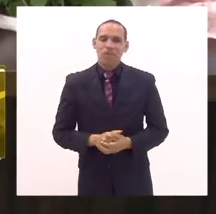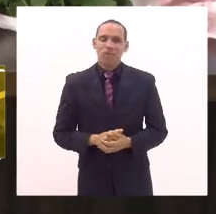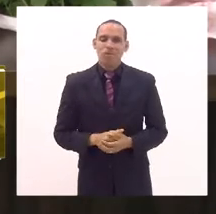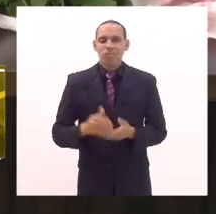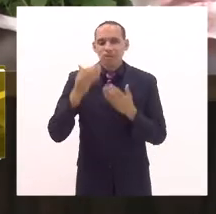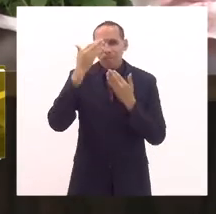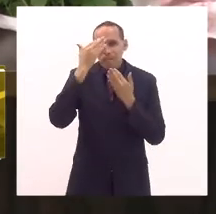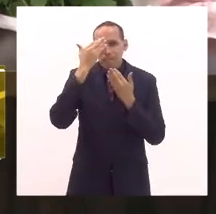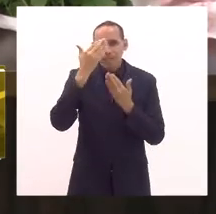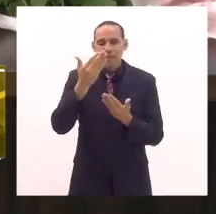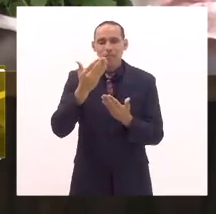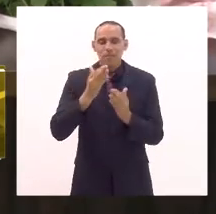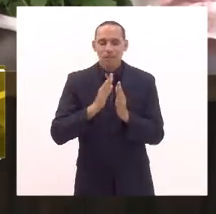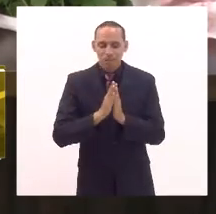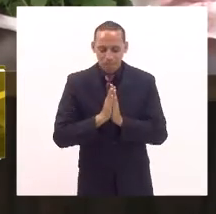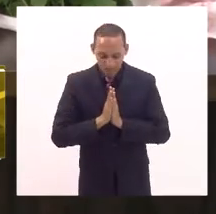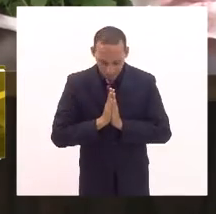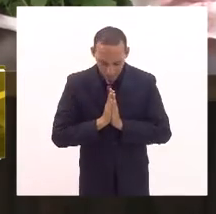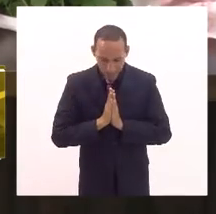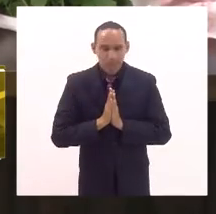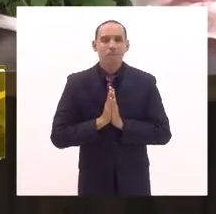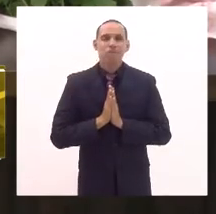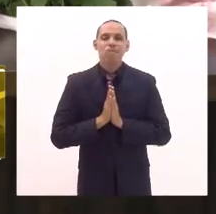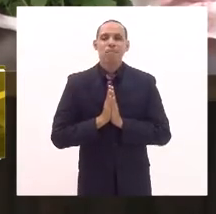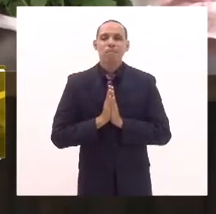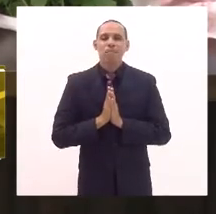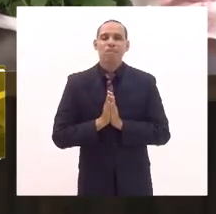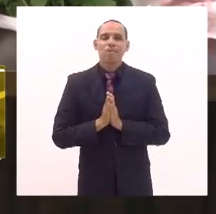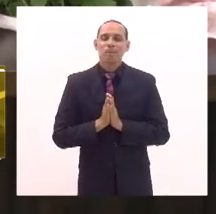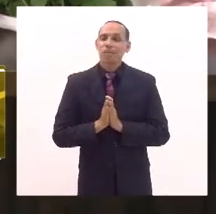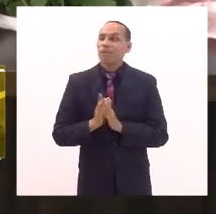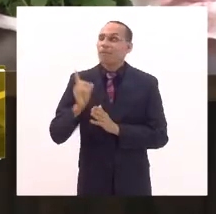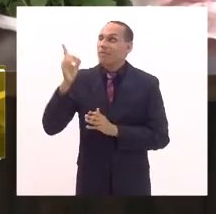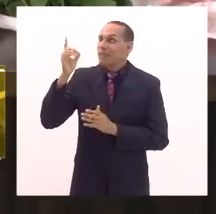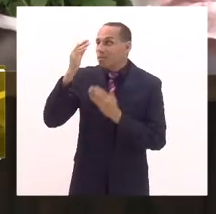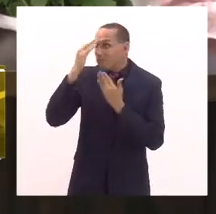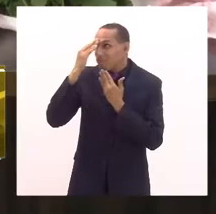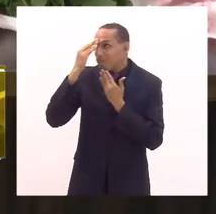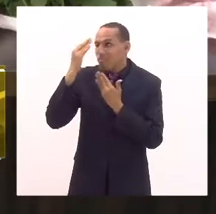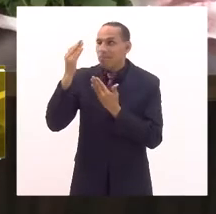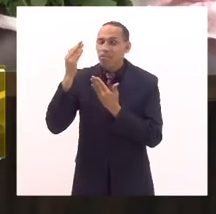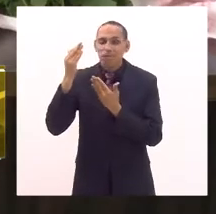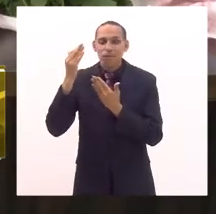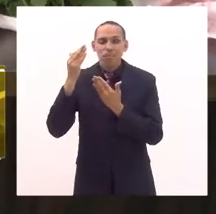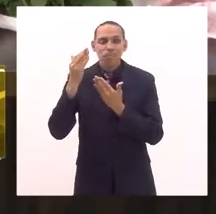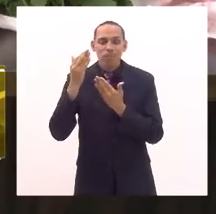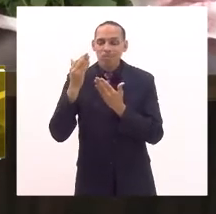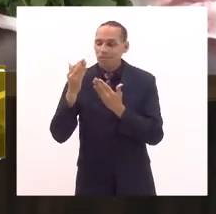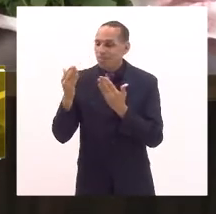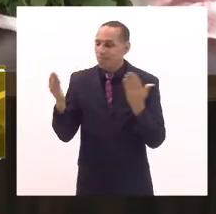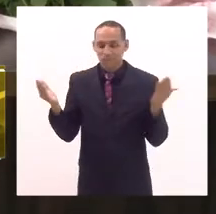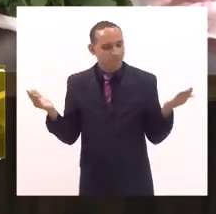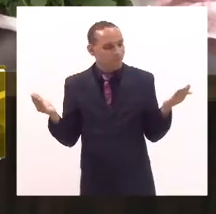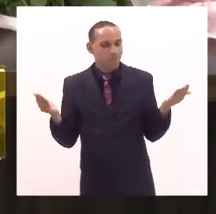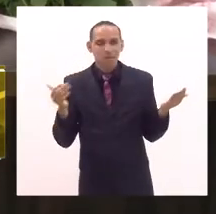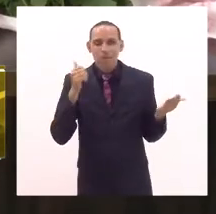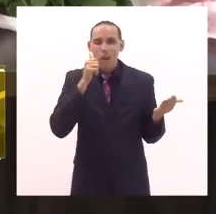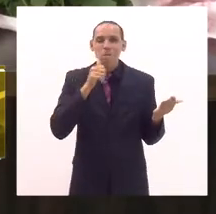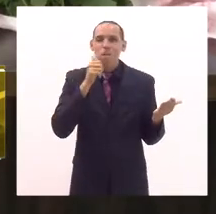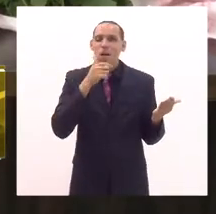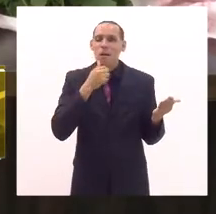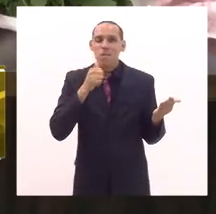gratidão. Gratidão é o que eu posso falar a Deus, gratidão é o que eu posso falar aos meus pais, aos meus